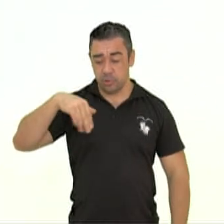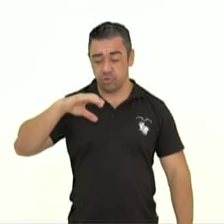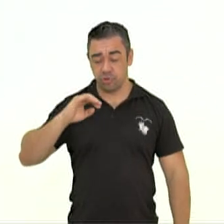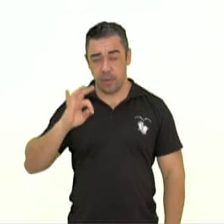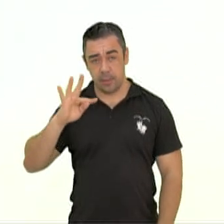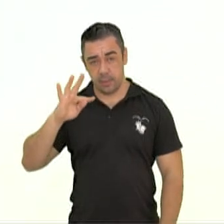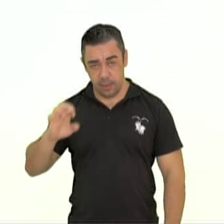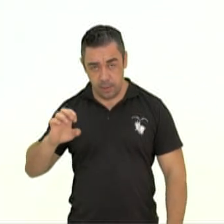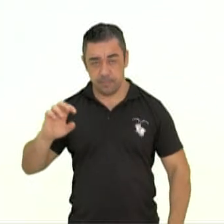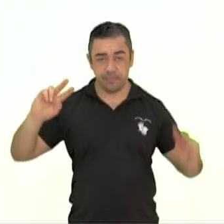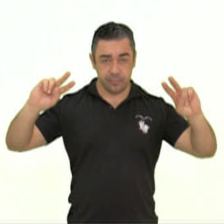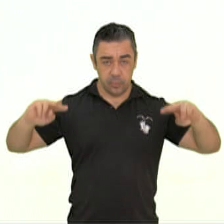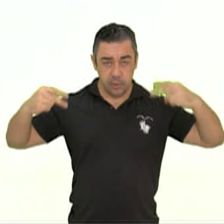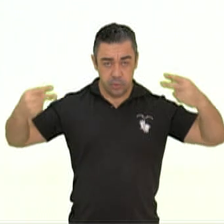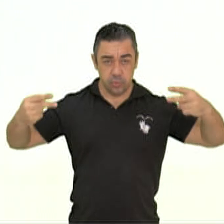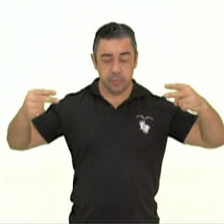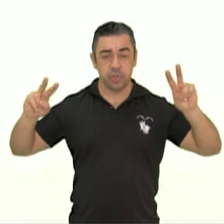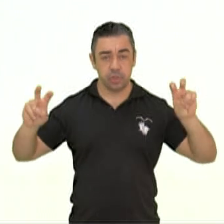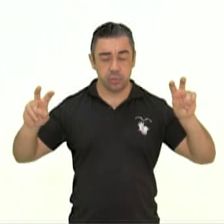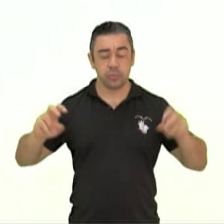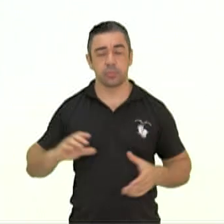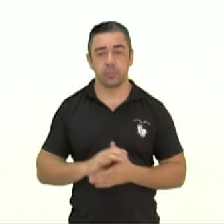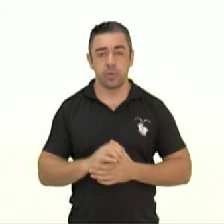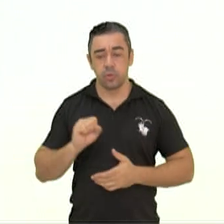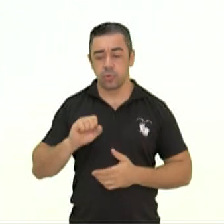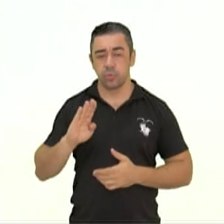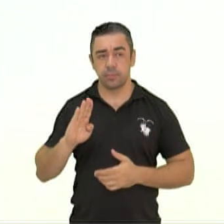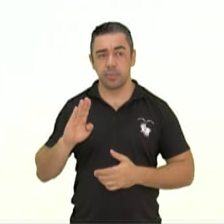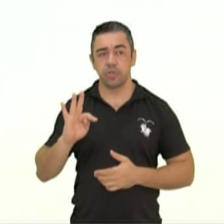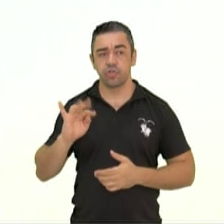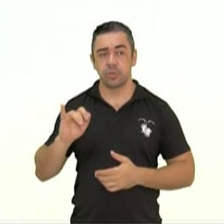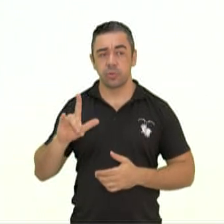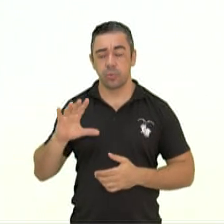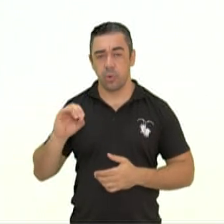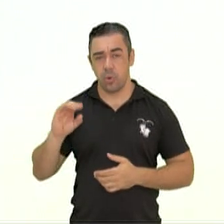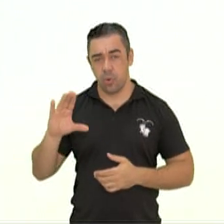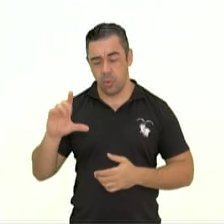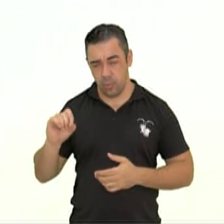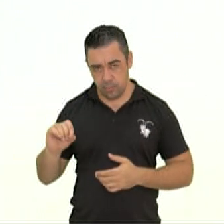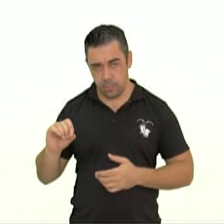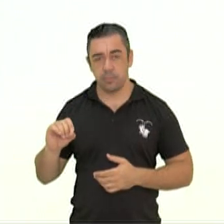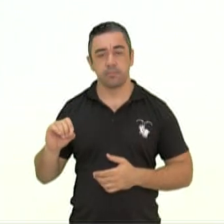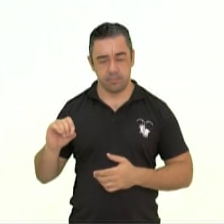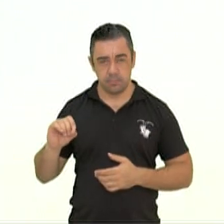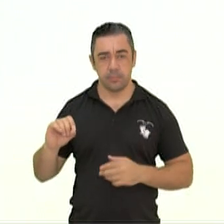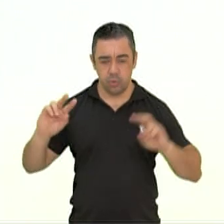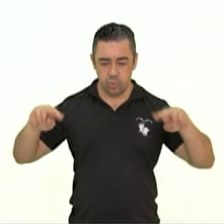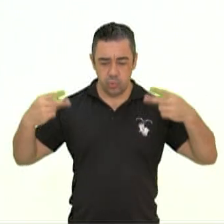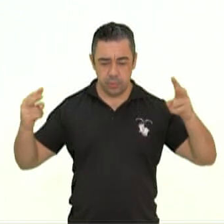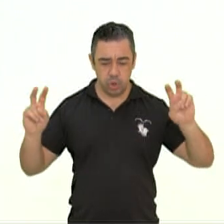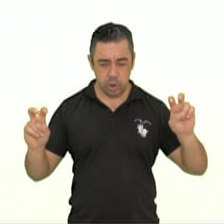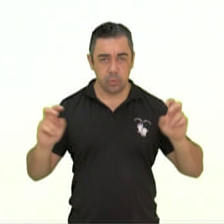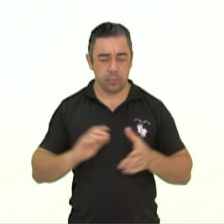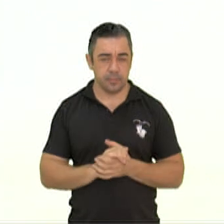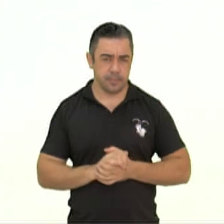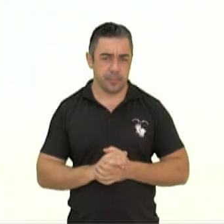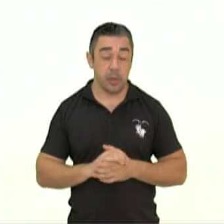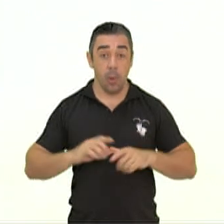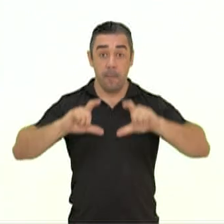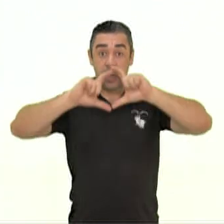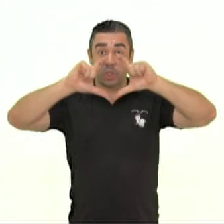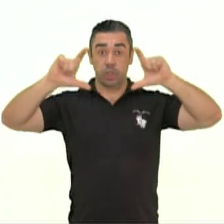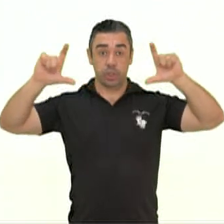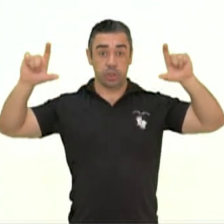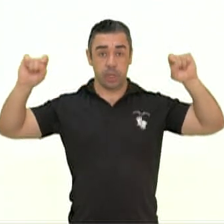ou reportagem, os elementos acima são chamados de manchete e subtítulo. Então, sempre a manchete ali é aquela partezinha